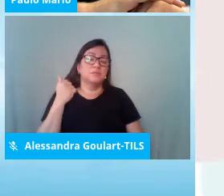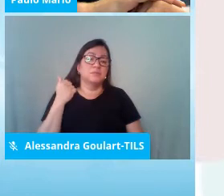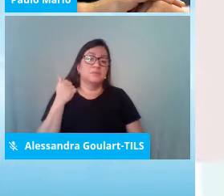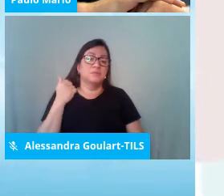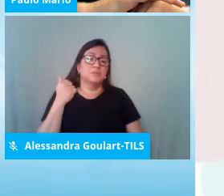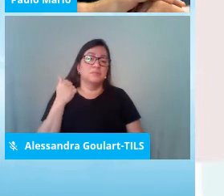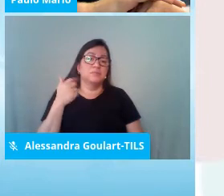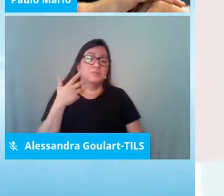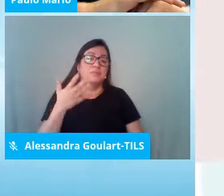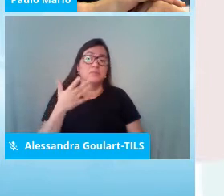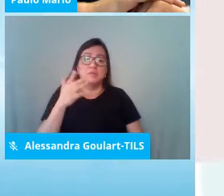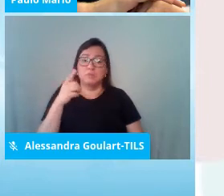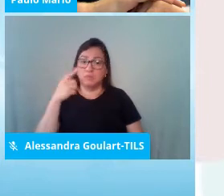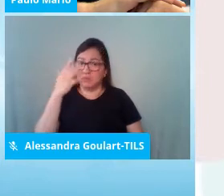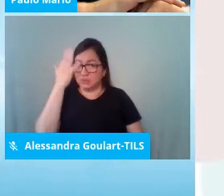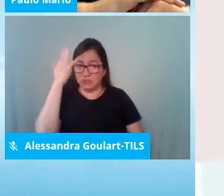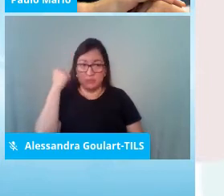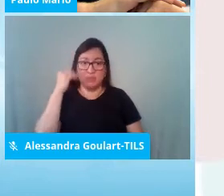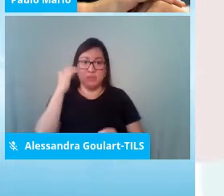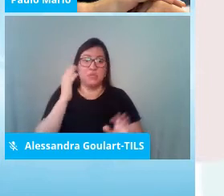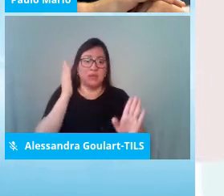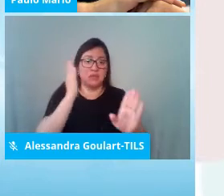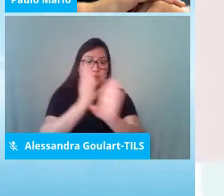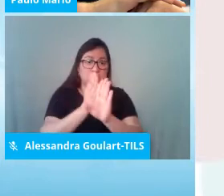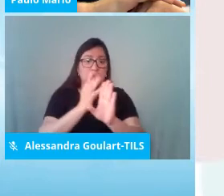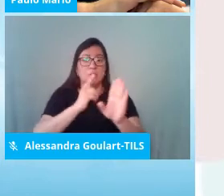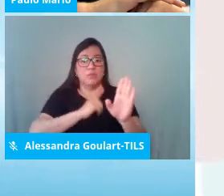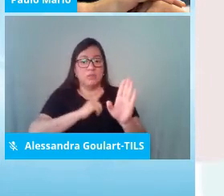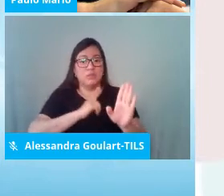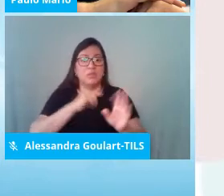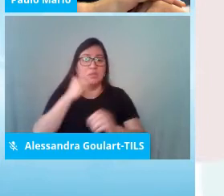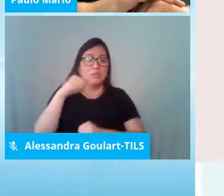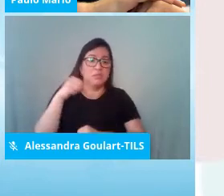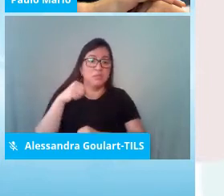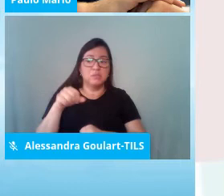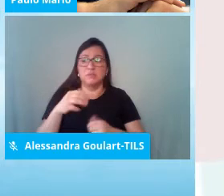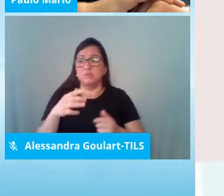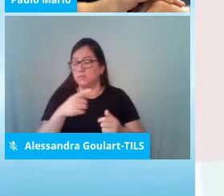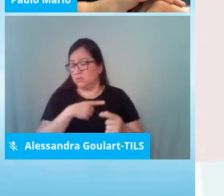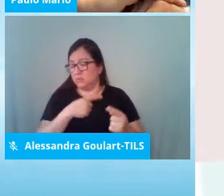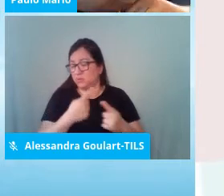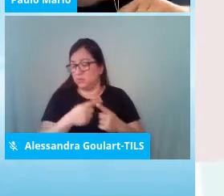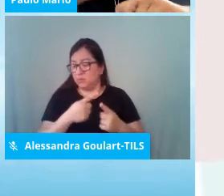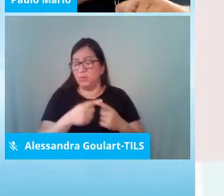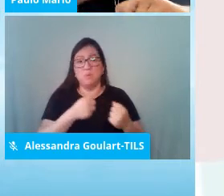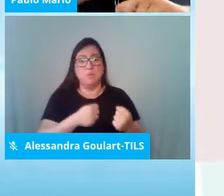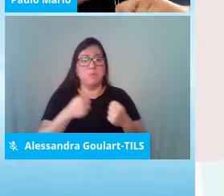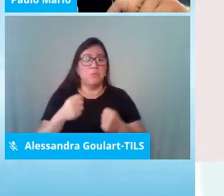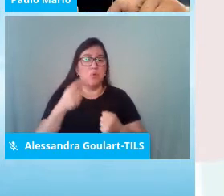desse diagnóstico das parcerias sexuais dela, porque ela pode transmitir